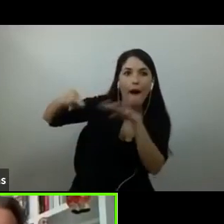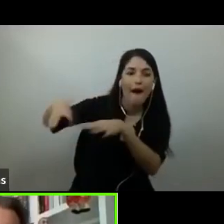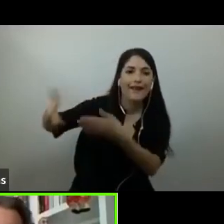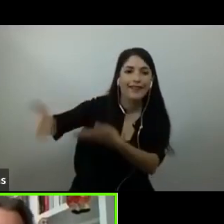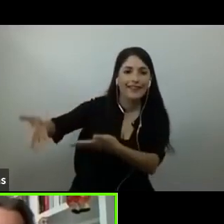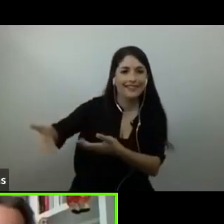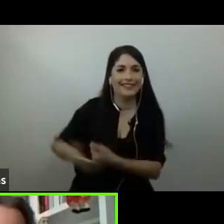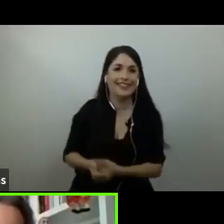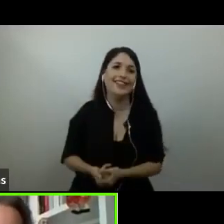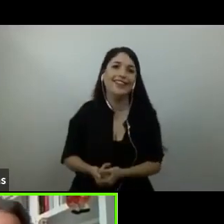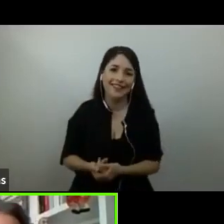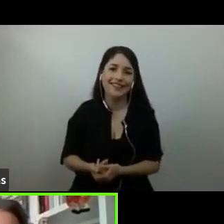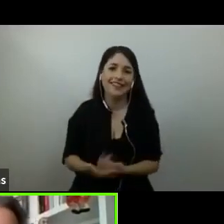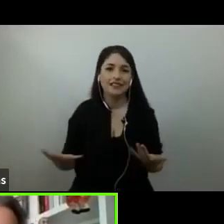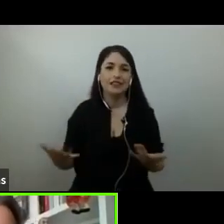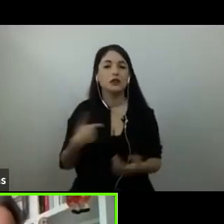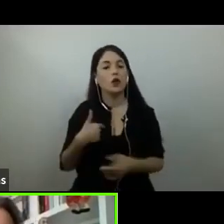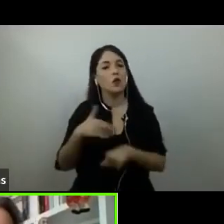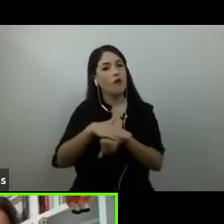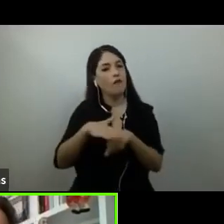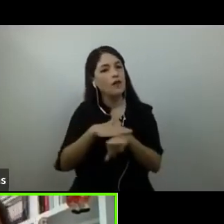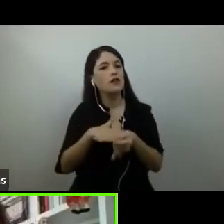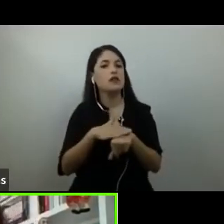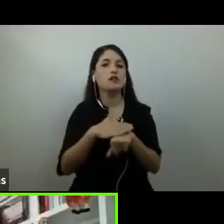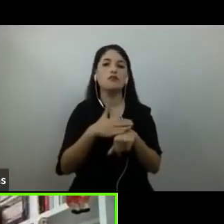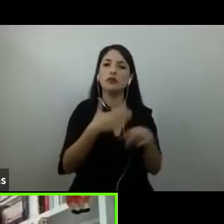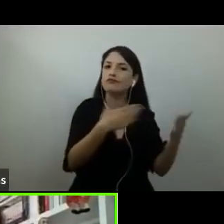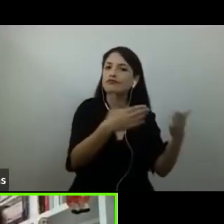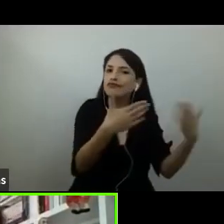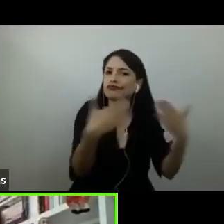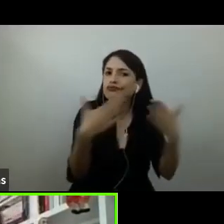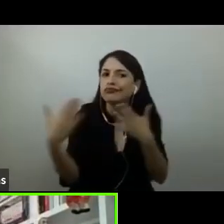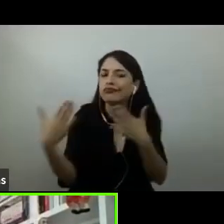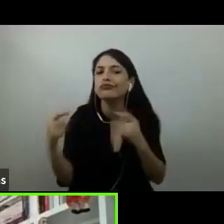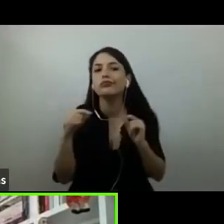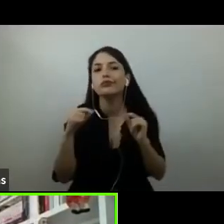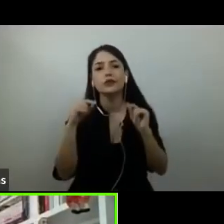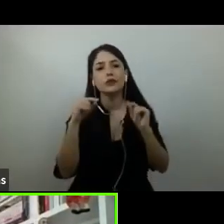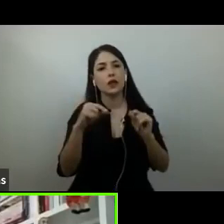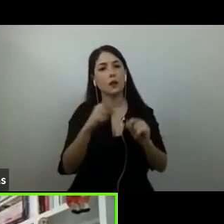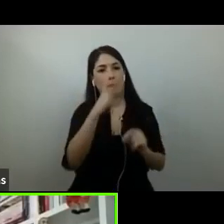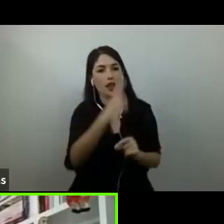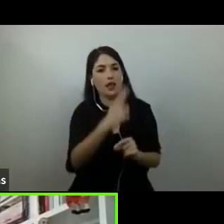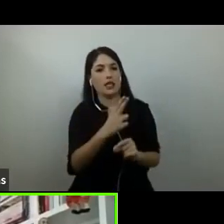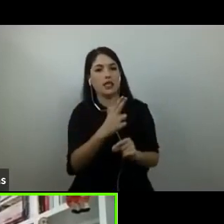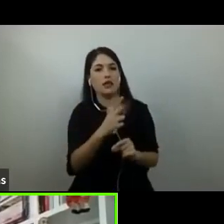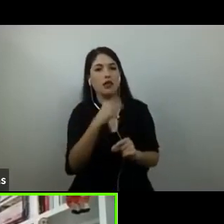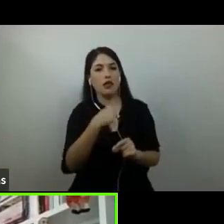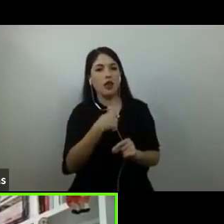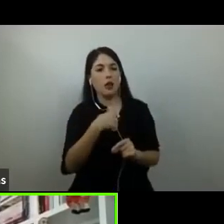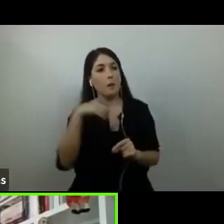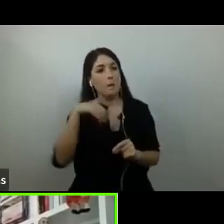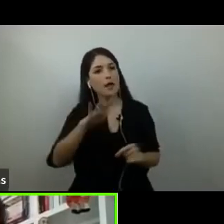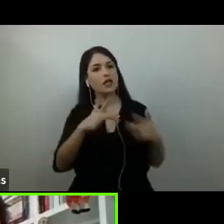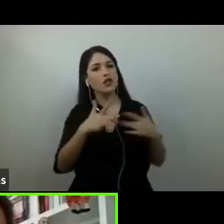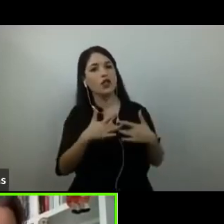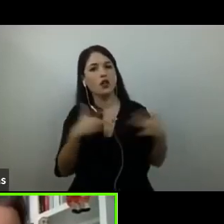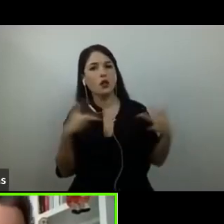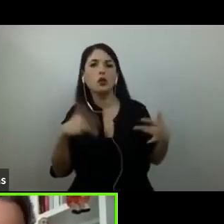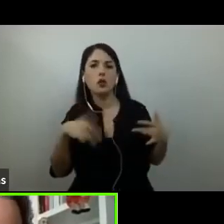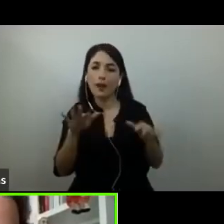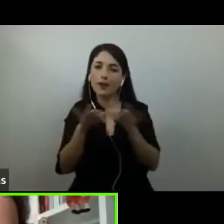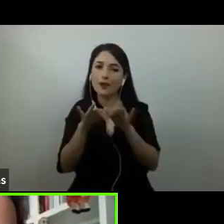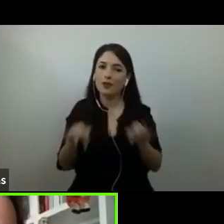tenho, eu faria uma conversa para discutir os termos, né? Seria, no mínimo, um pouco menos pretensioso, um pouco mais generoso, um pouco mais humilde.